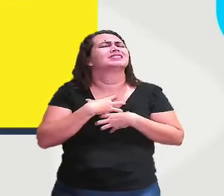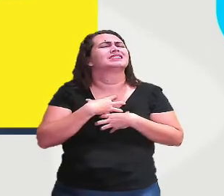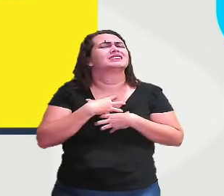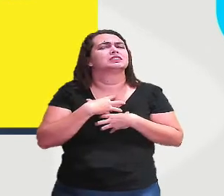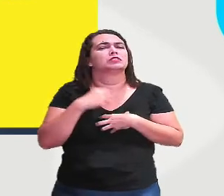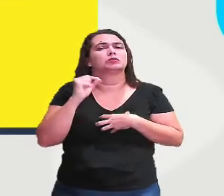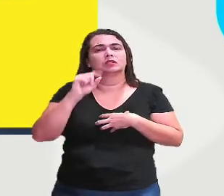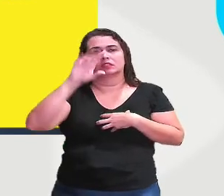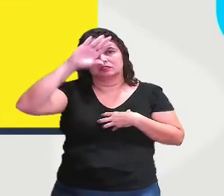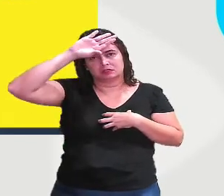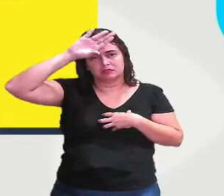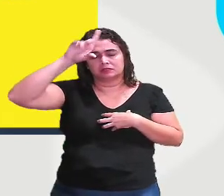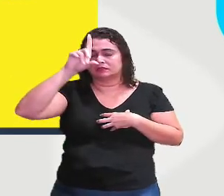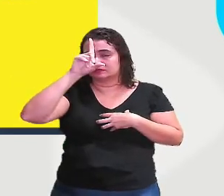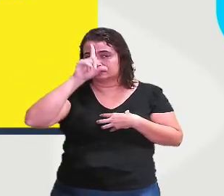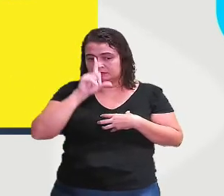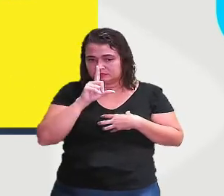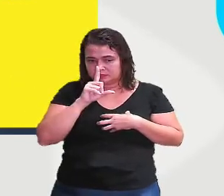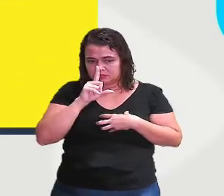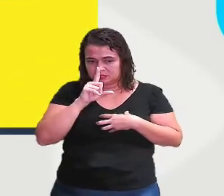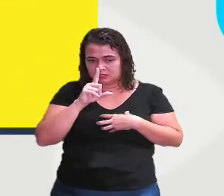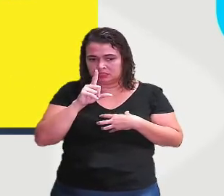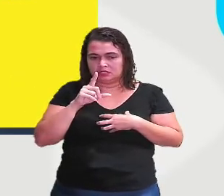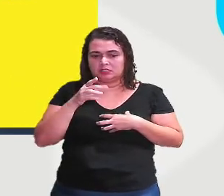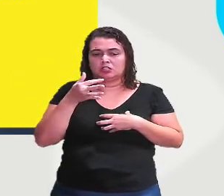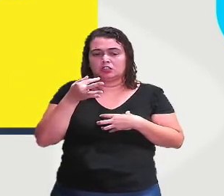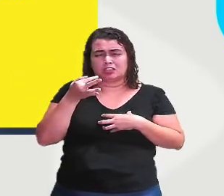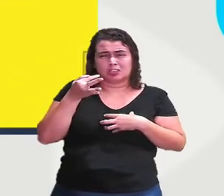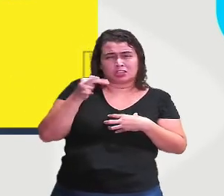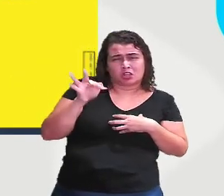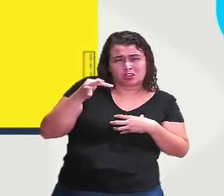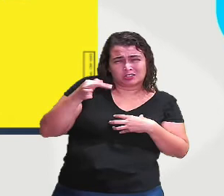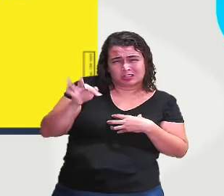gente. Corpo, febre, calafrios, lombalgia,